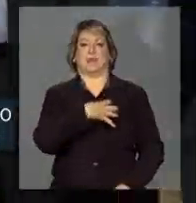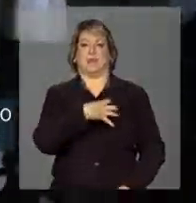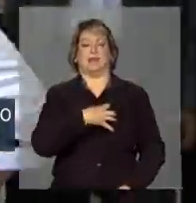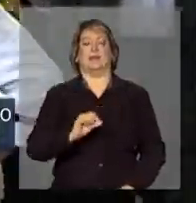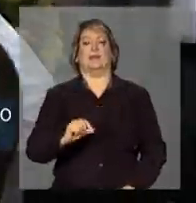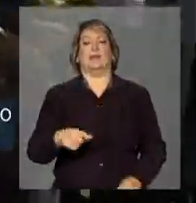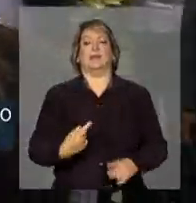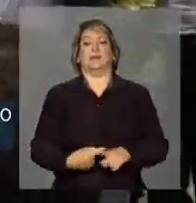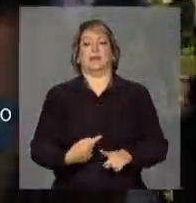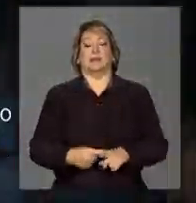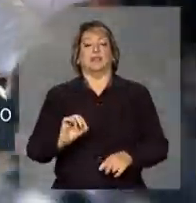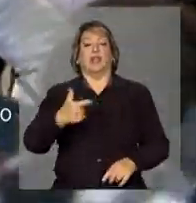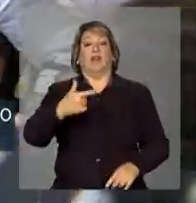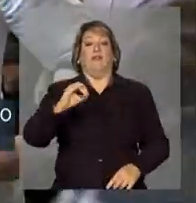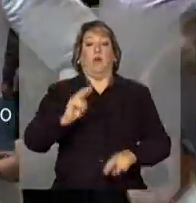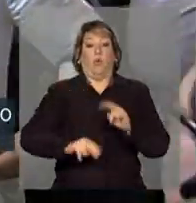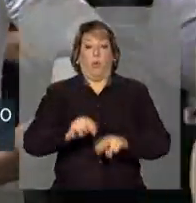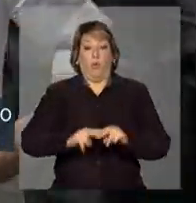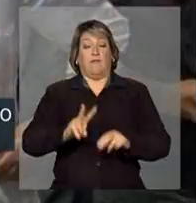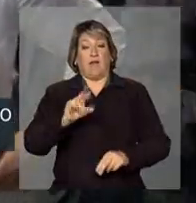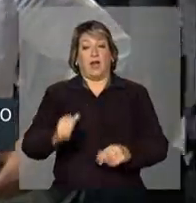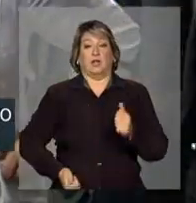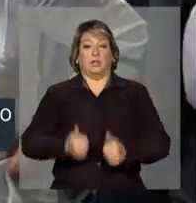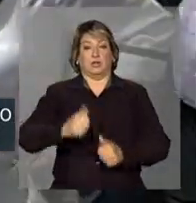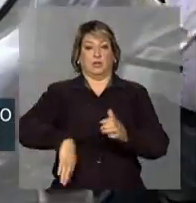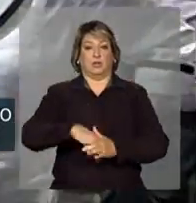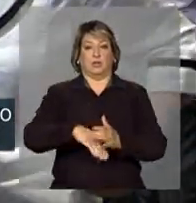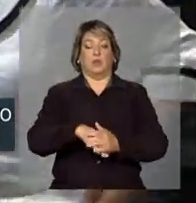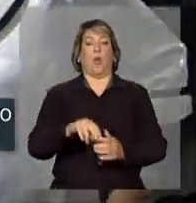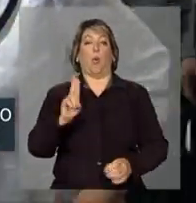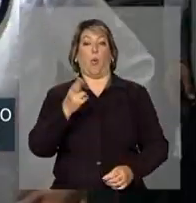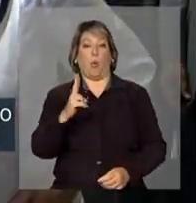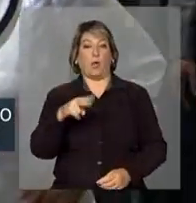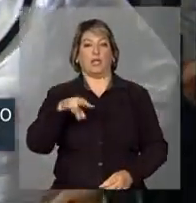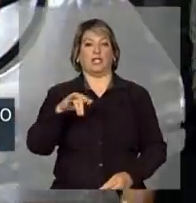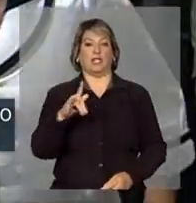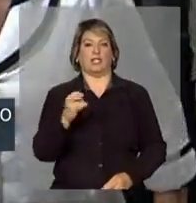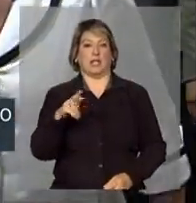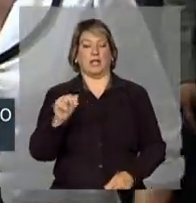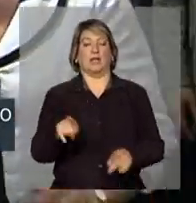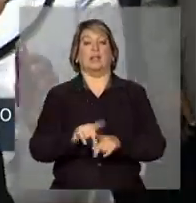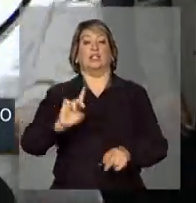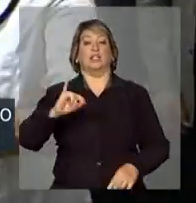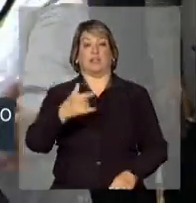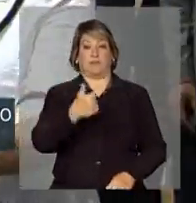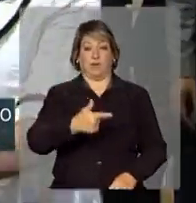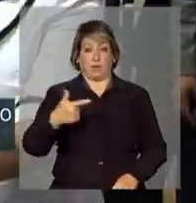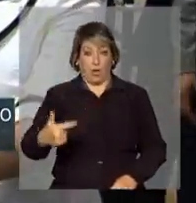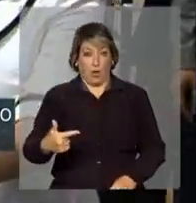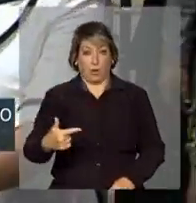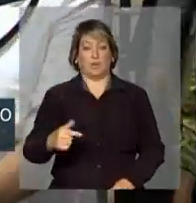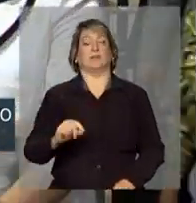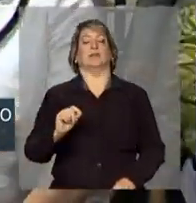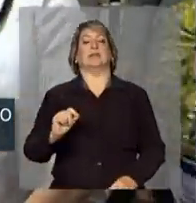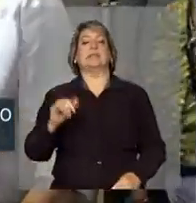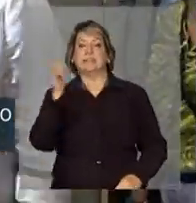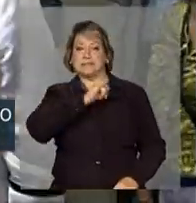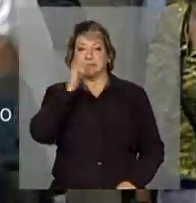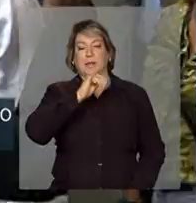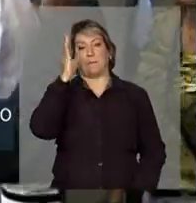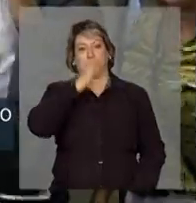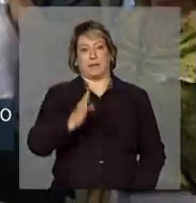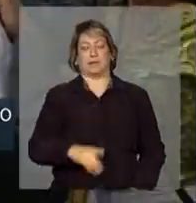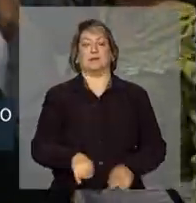20 de junho, jogam Uruguai e Nigéria, e no dia 22... Itália e Brasil, e no